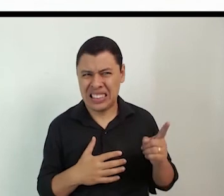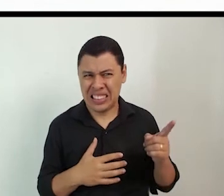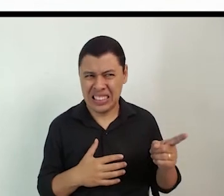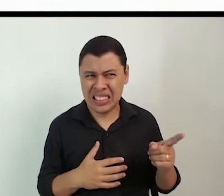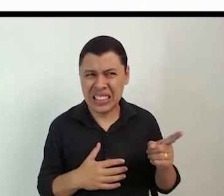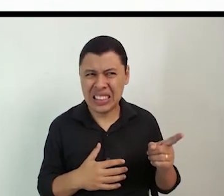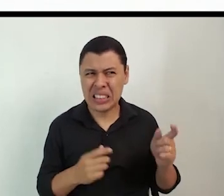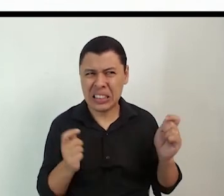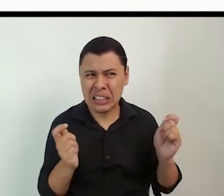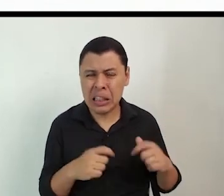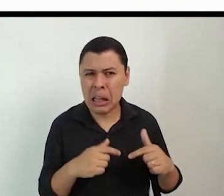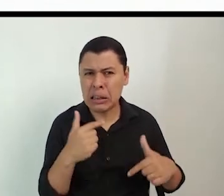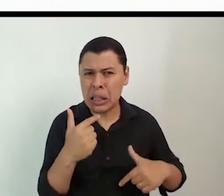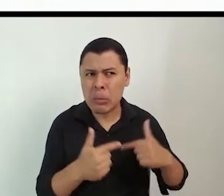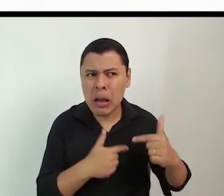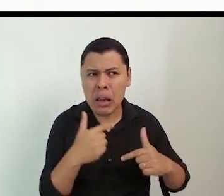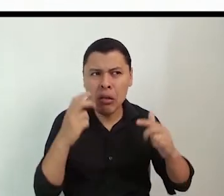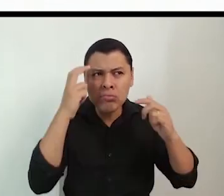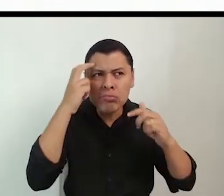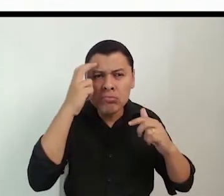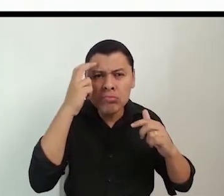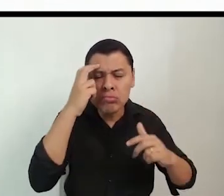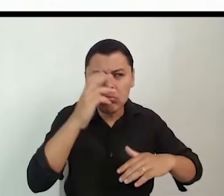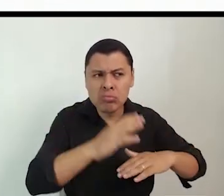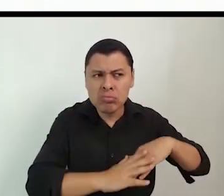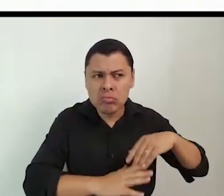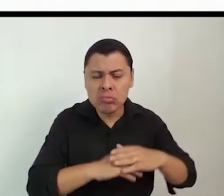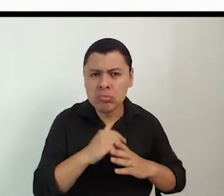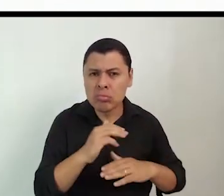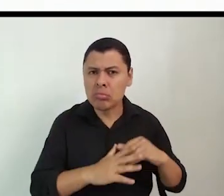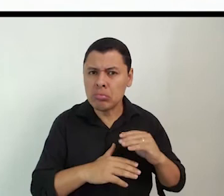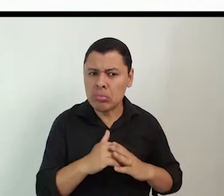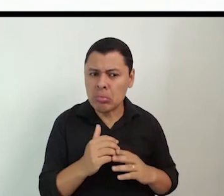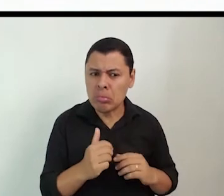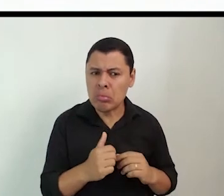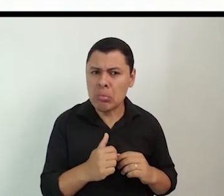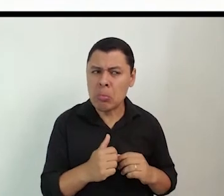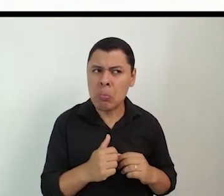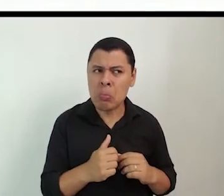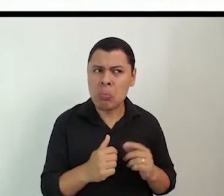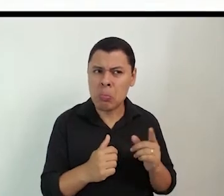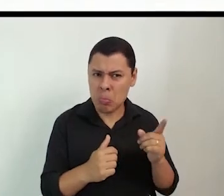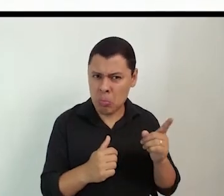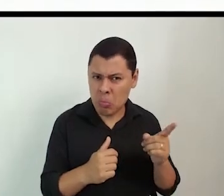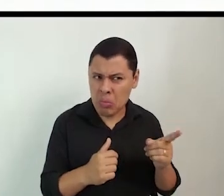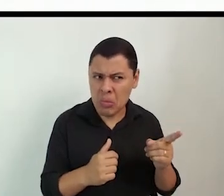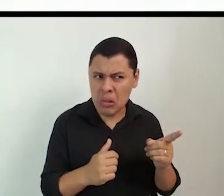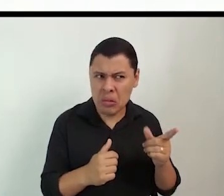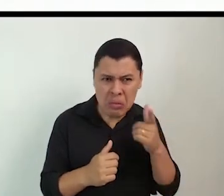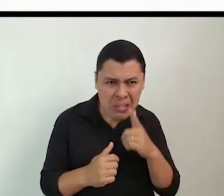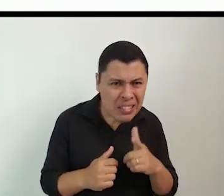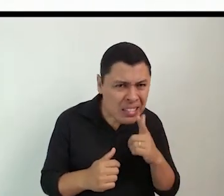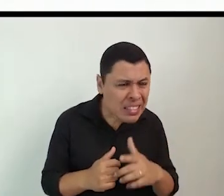essa pessoa está apta a fazer isso? Será que essa pessoa é inteligente?